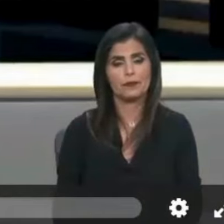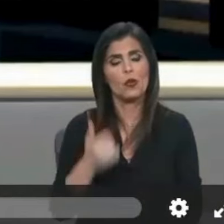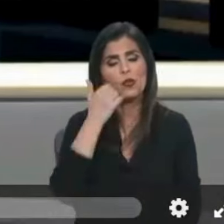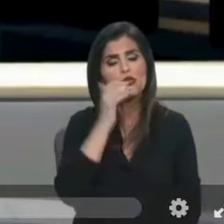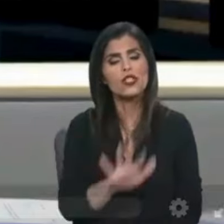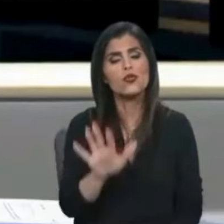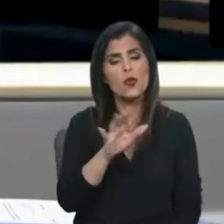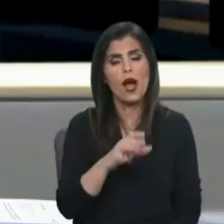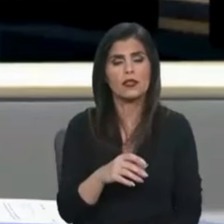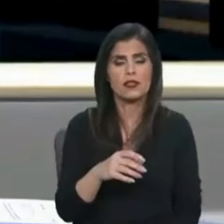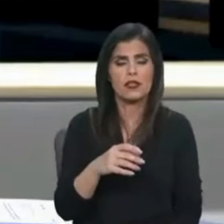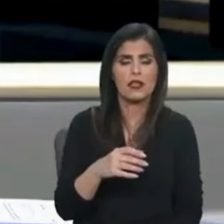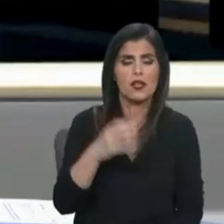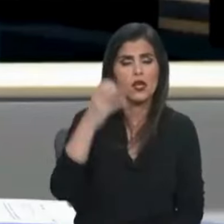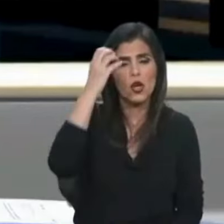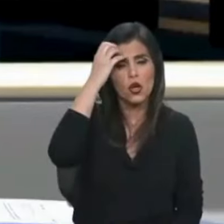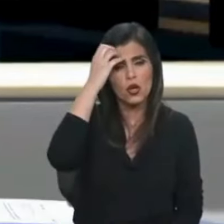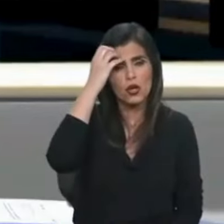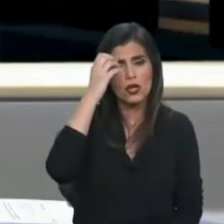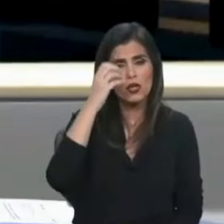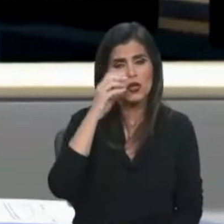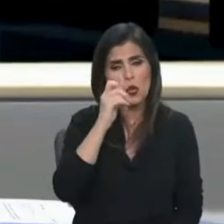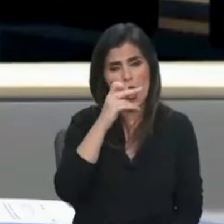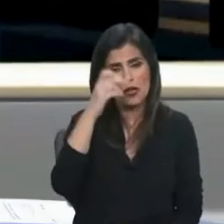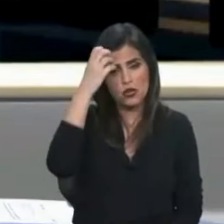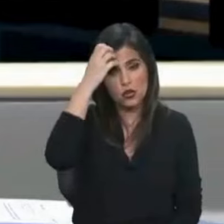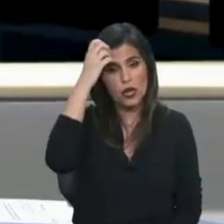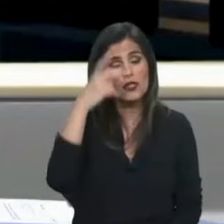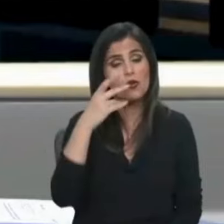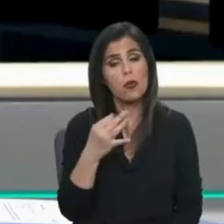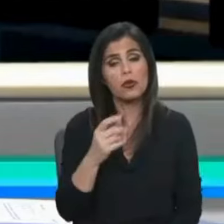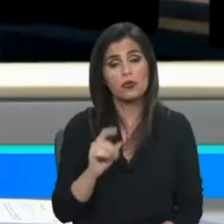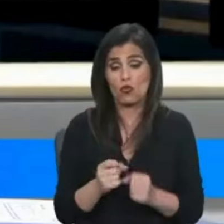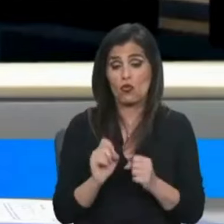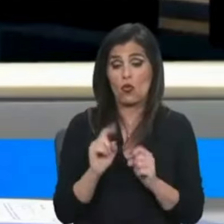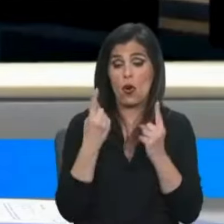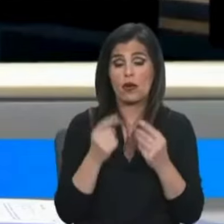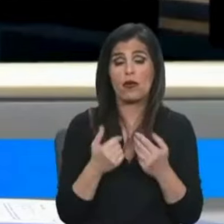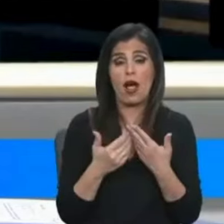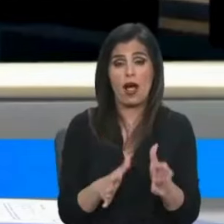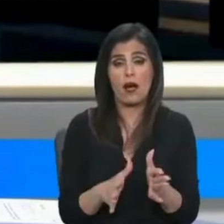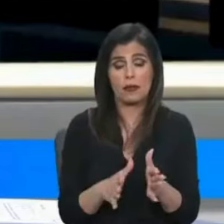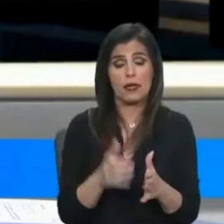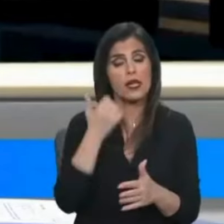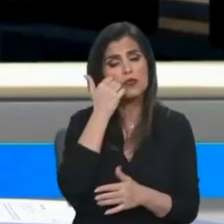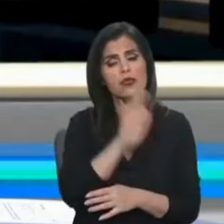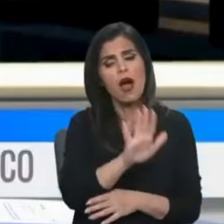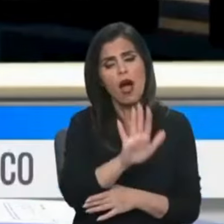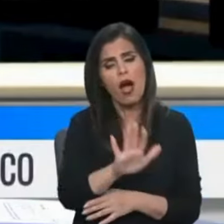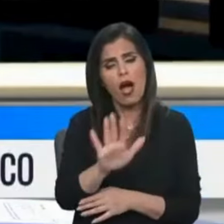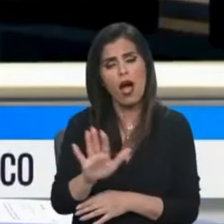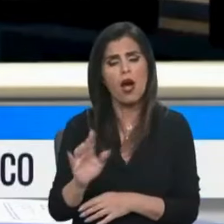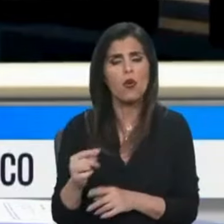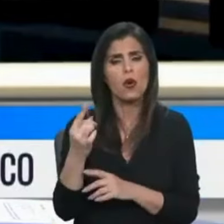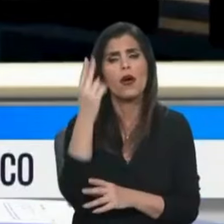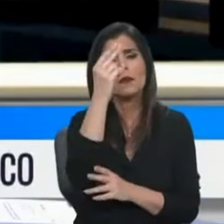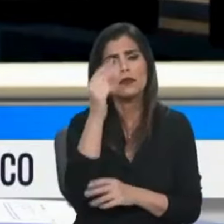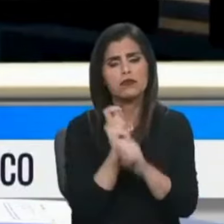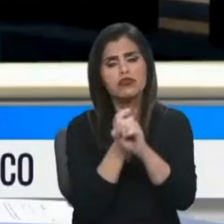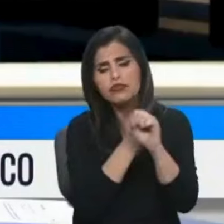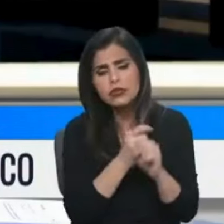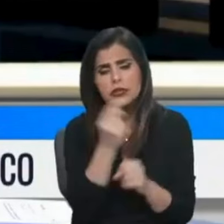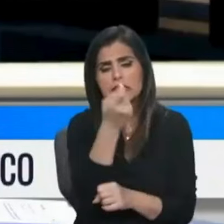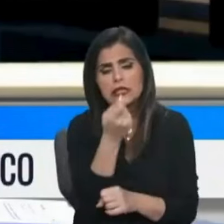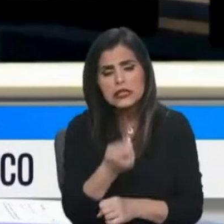Museu Nacional Soares dos Reis no Porto está a assinalar um ano da reabertura da exposição de longa duração. Pintura, escultura,